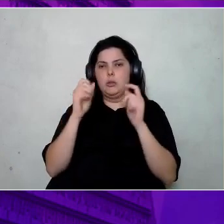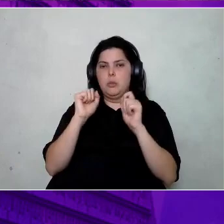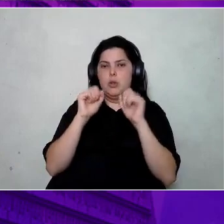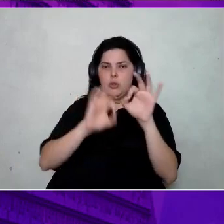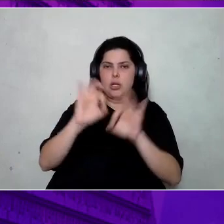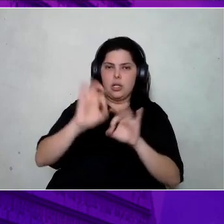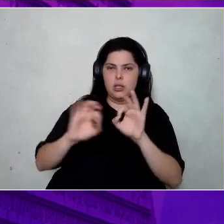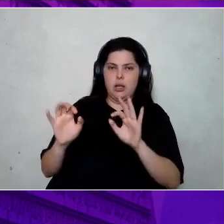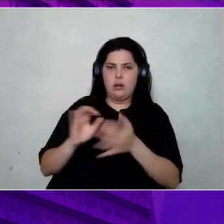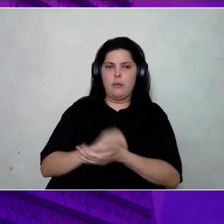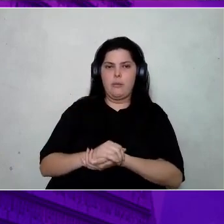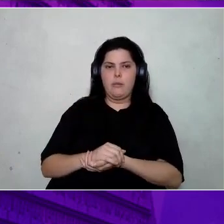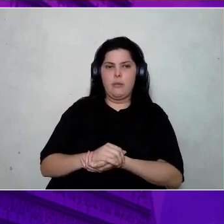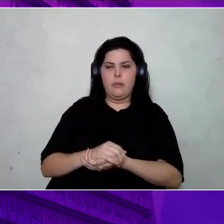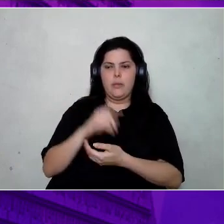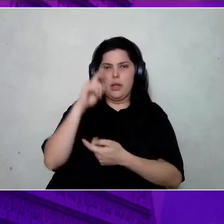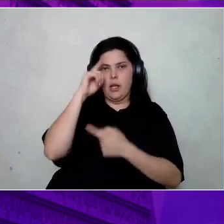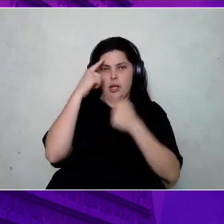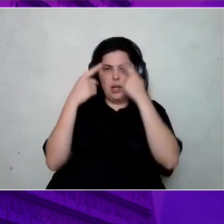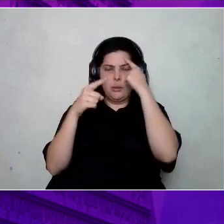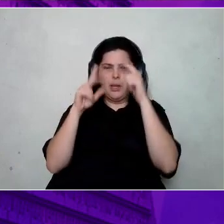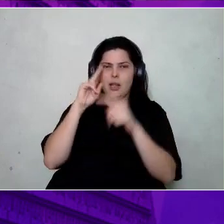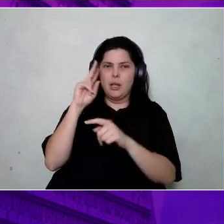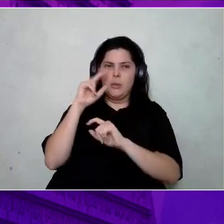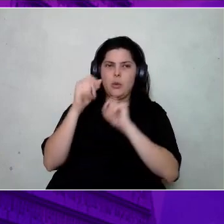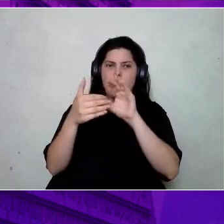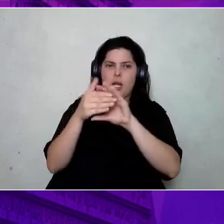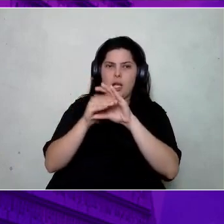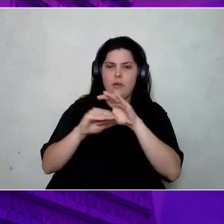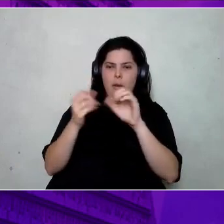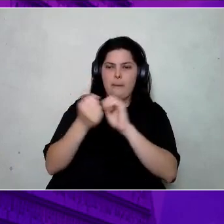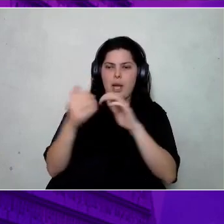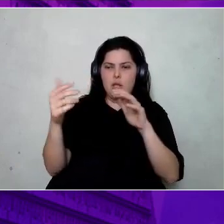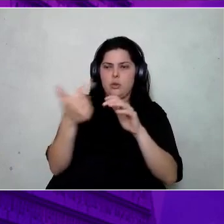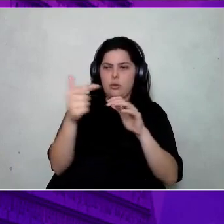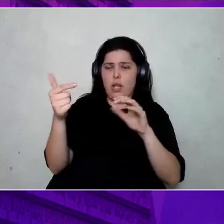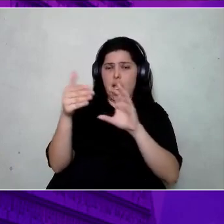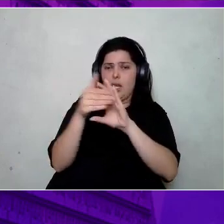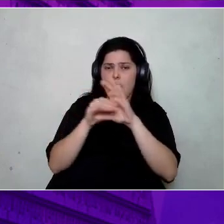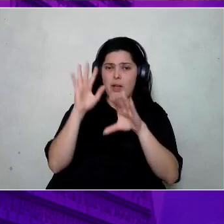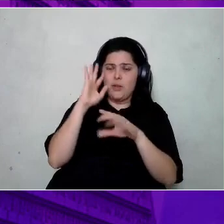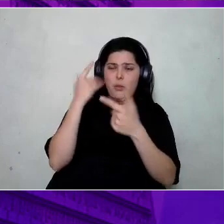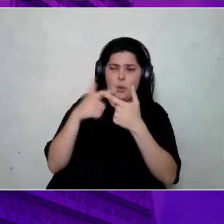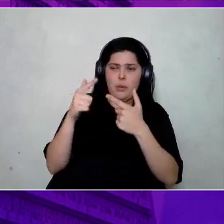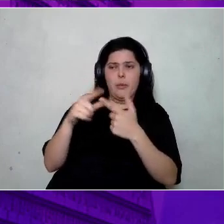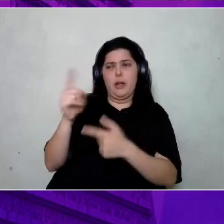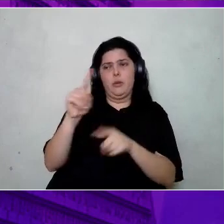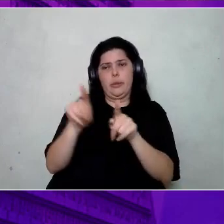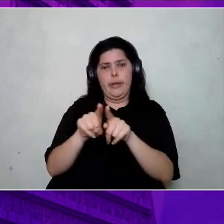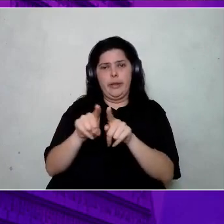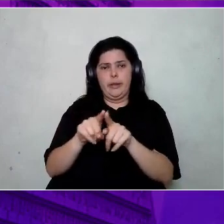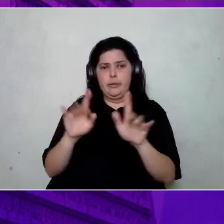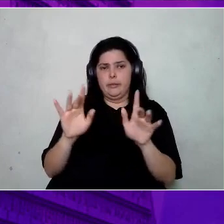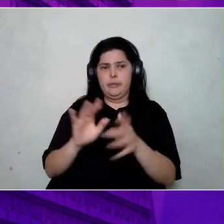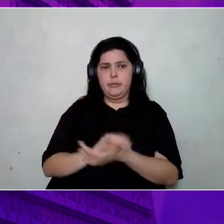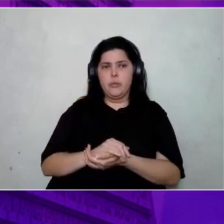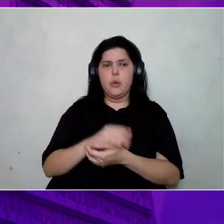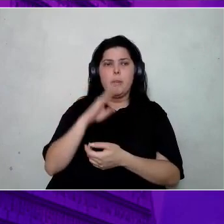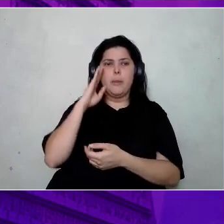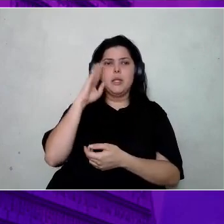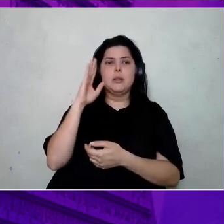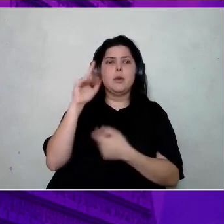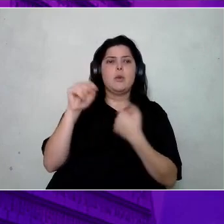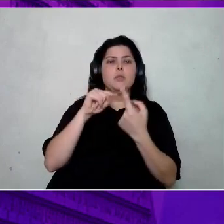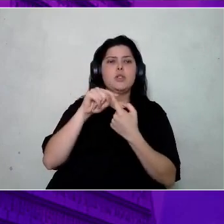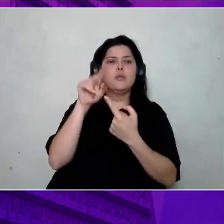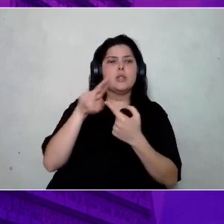a ideia. Lembrem que nenhum Canvas é mágico e nenhum Canvas resolve nenhum problema. Qual que é a principal função de um Canvas?